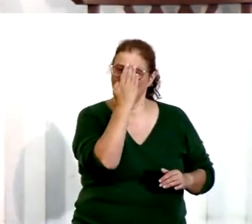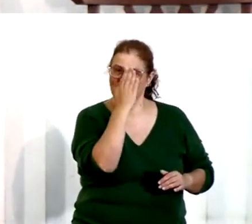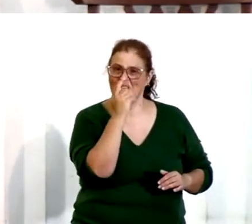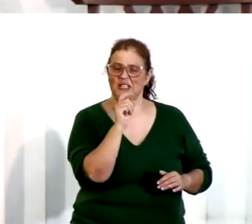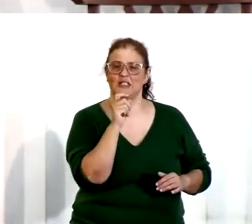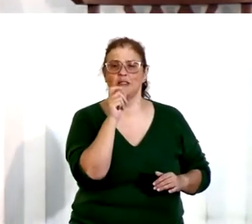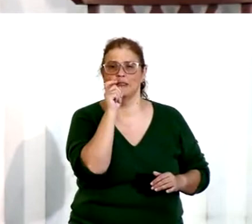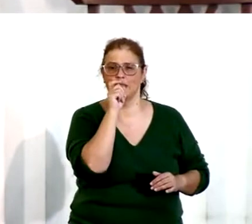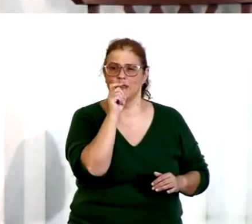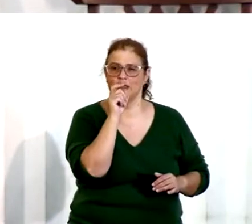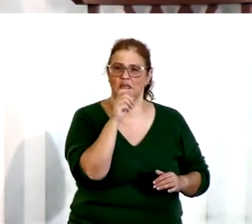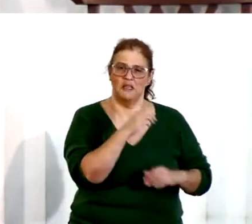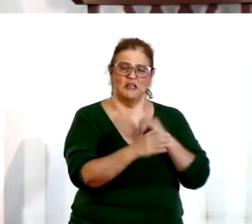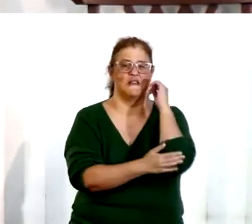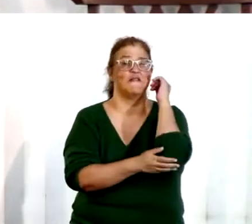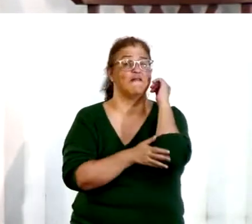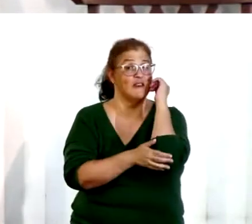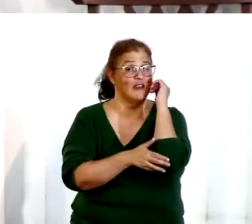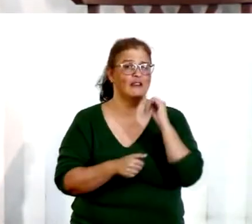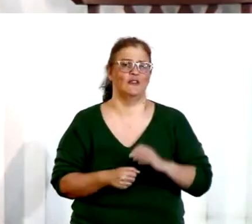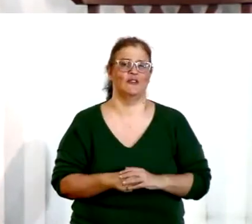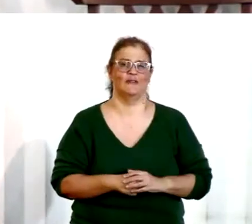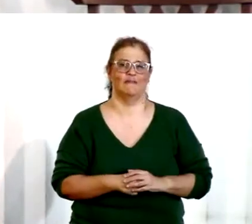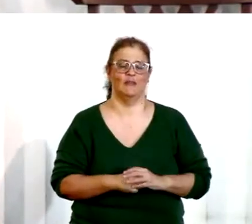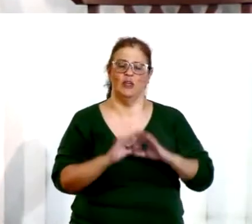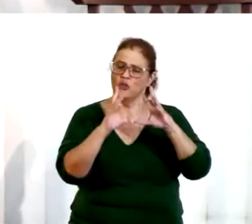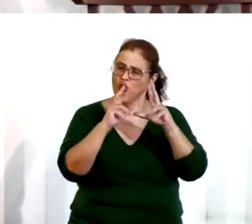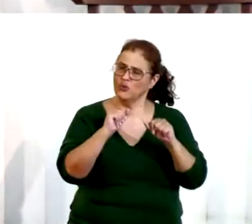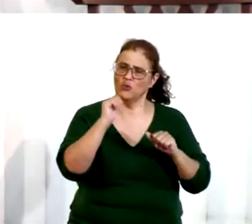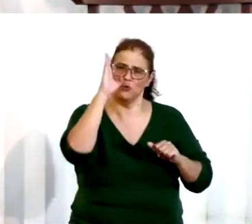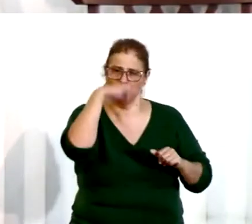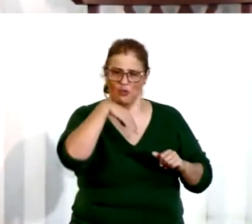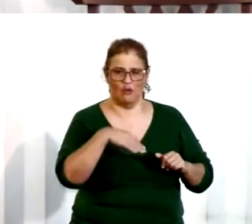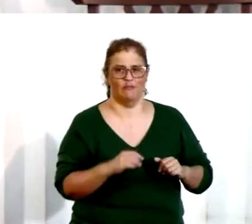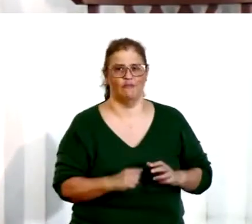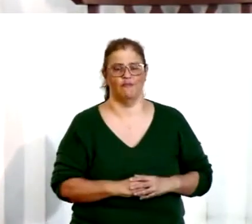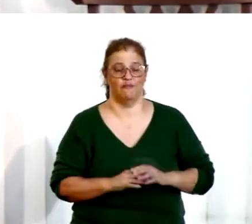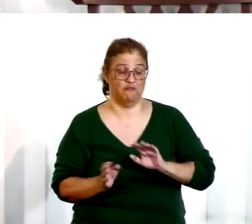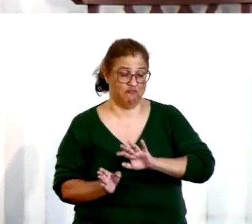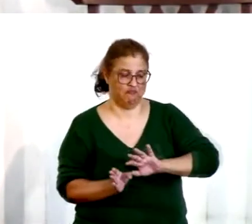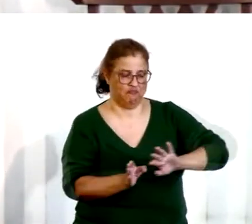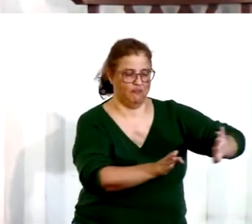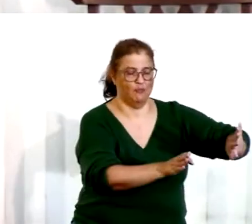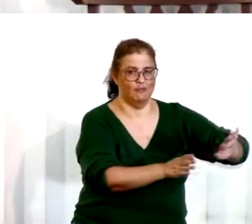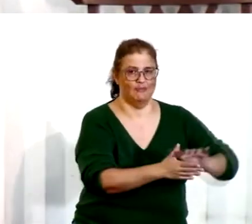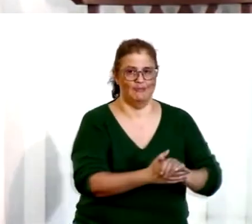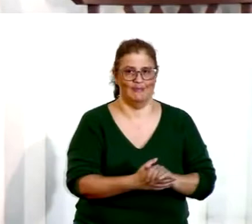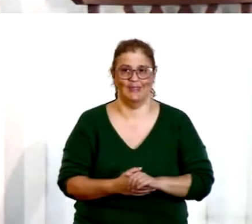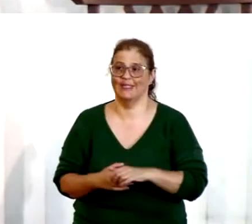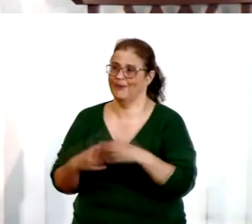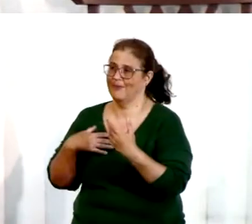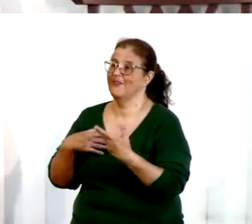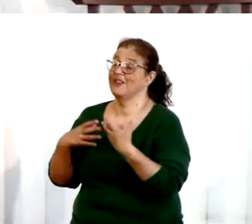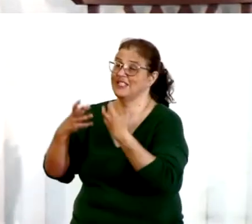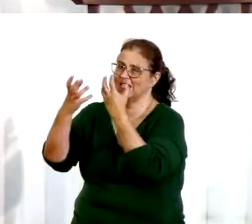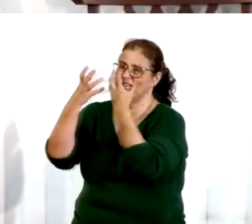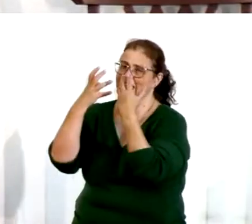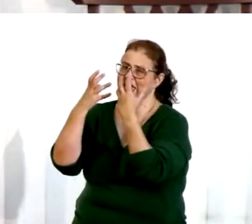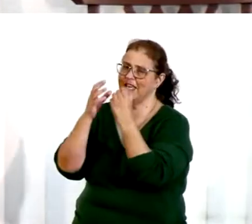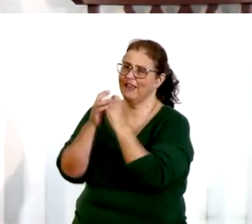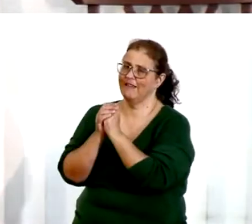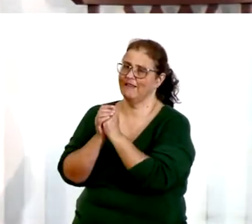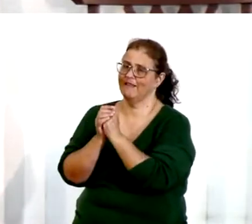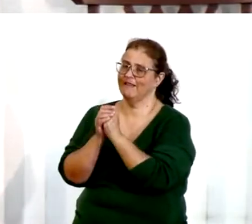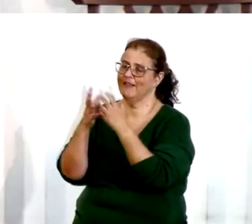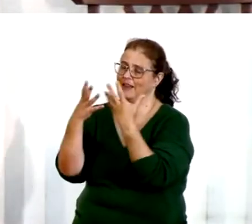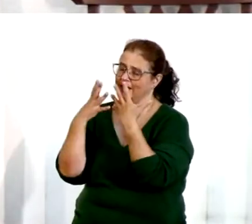toda sorte de maledicência? O versículo 2 ajuda. Desejai ardentemente, como crianças recém-nascidas, o